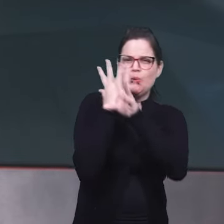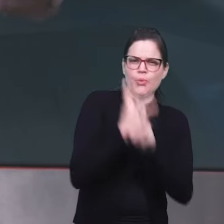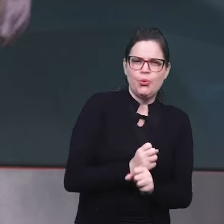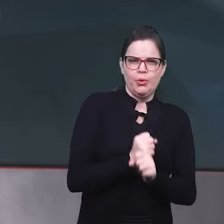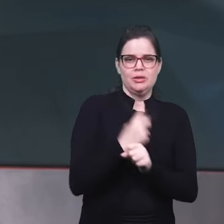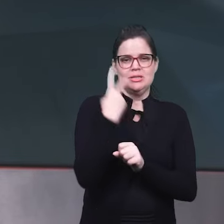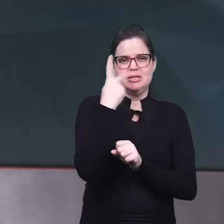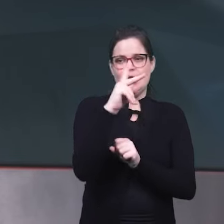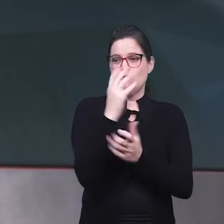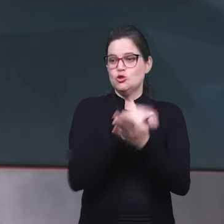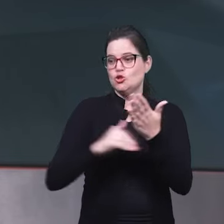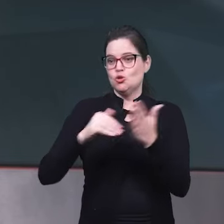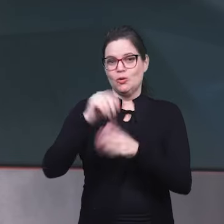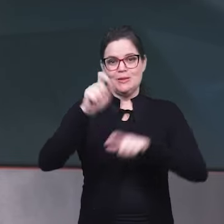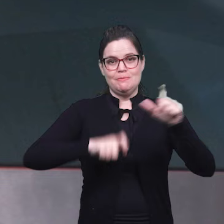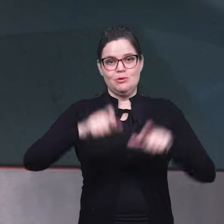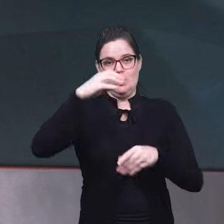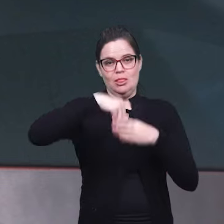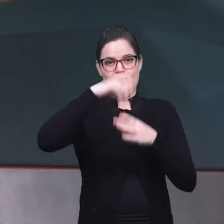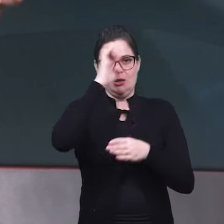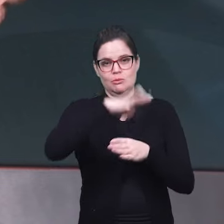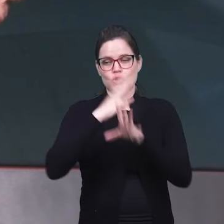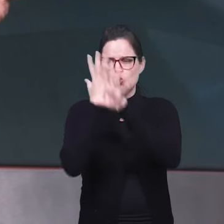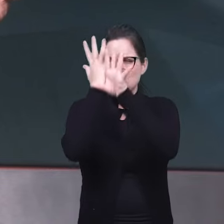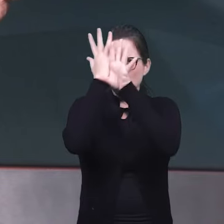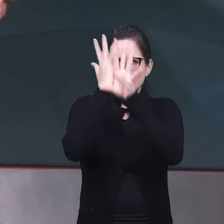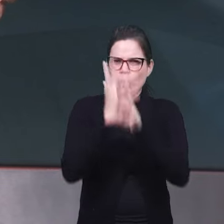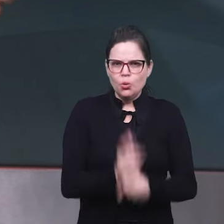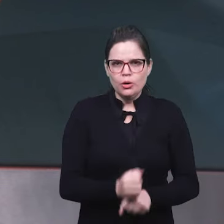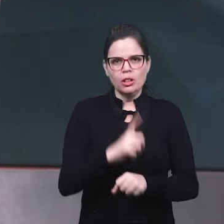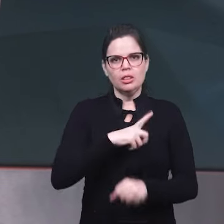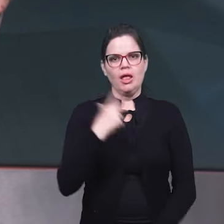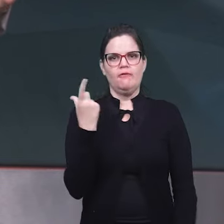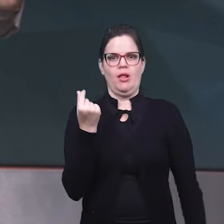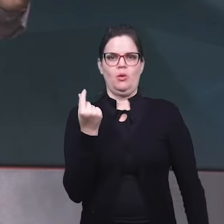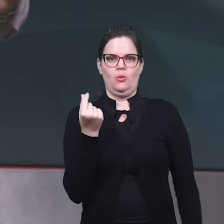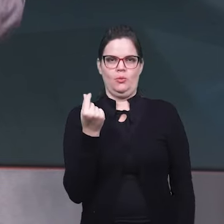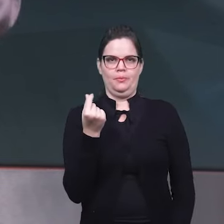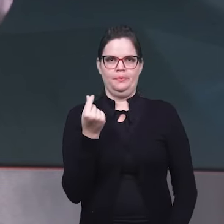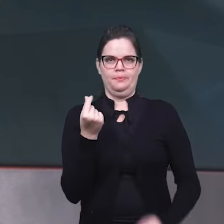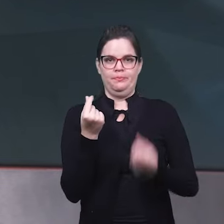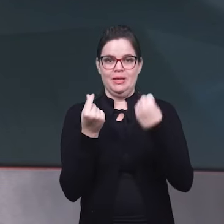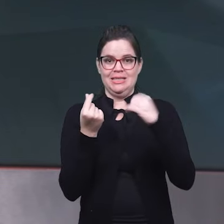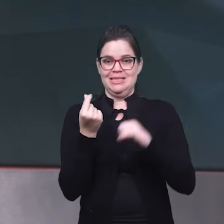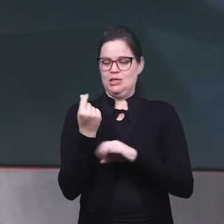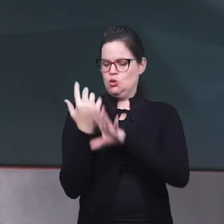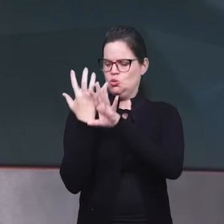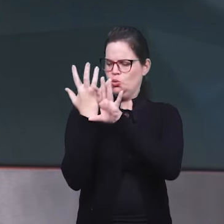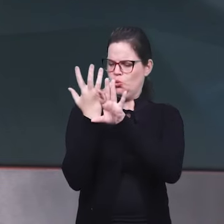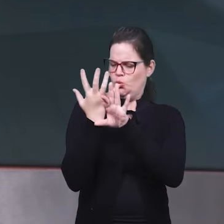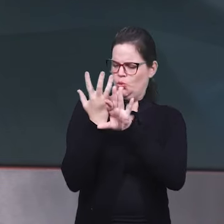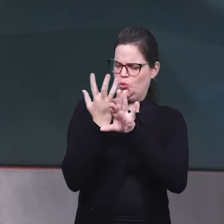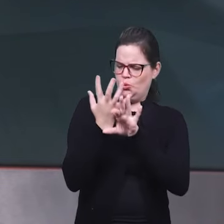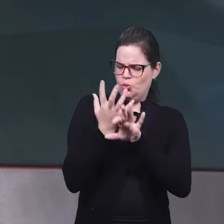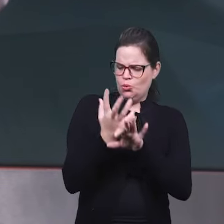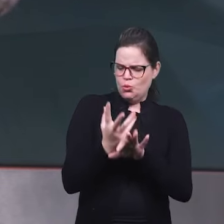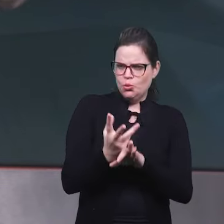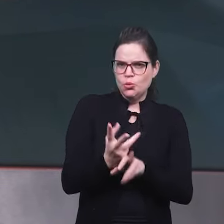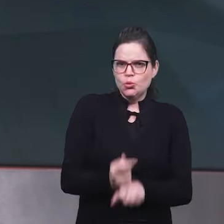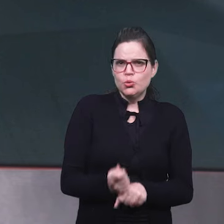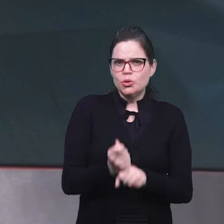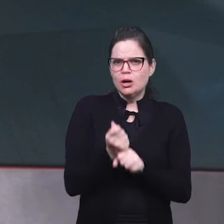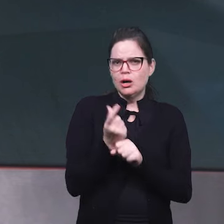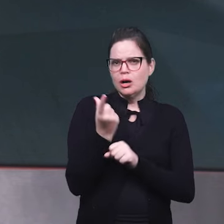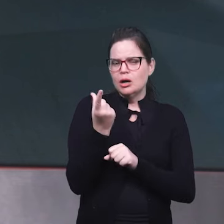e de todas as pessoas, tem um valor. Tem um valor que, somado a isso,